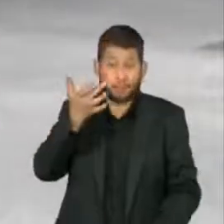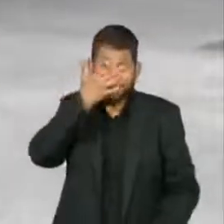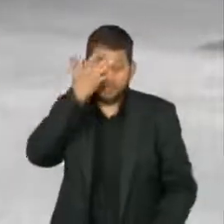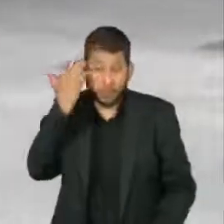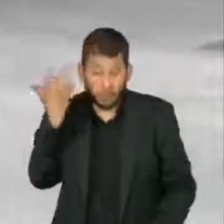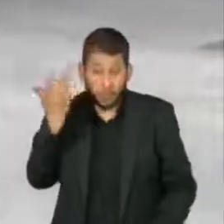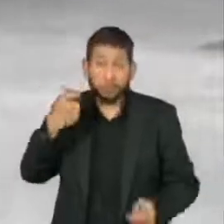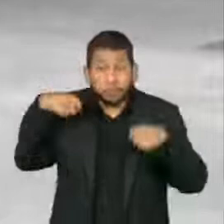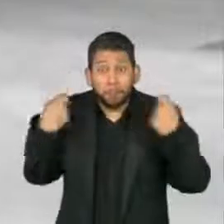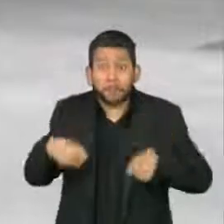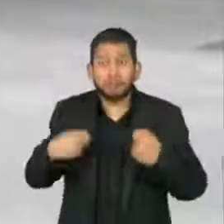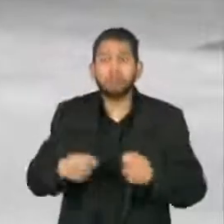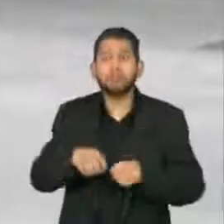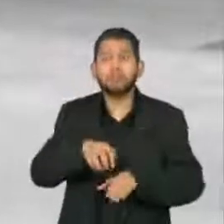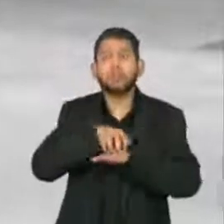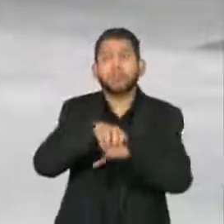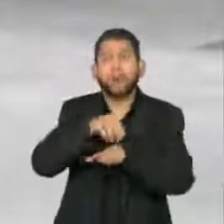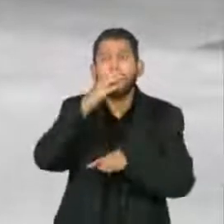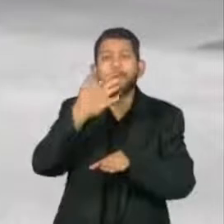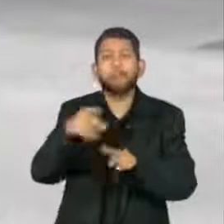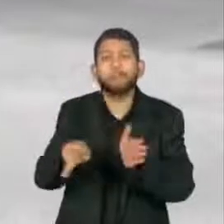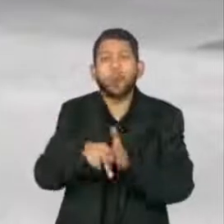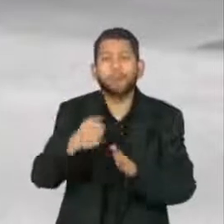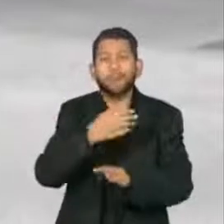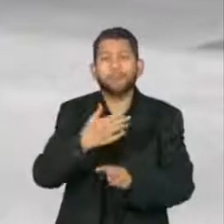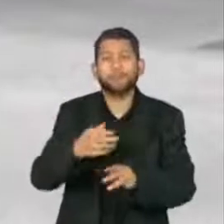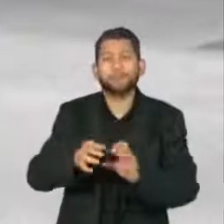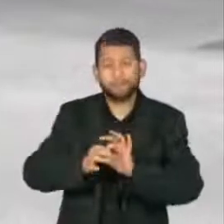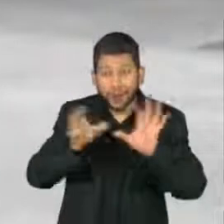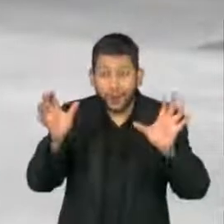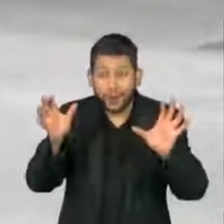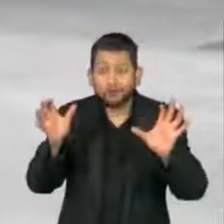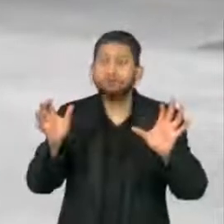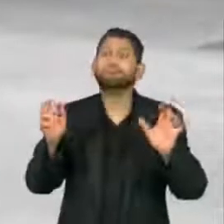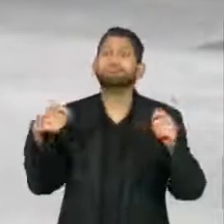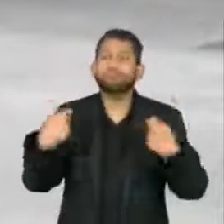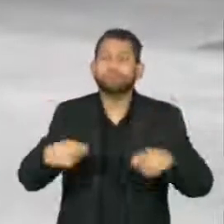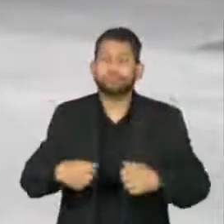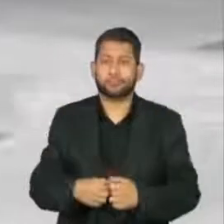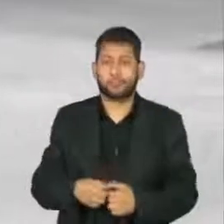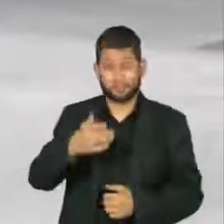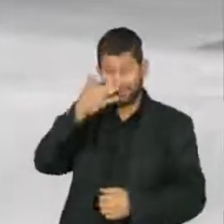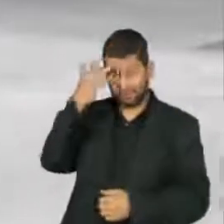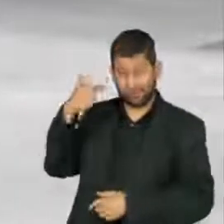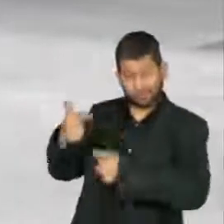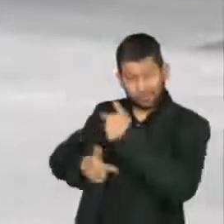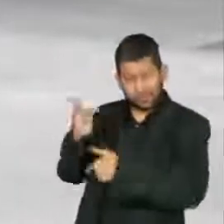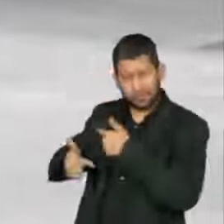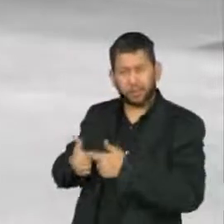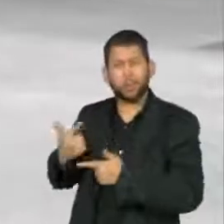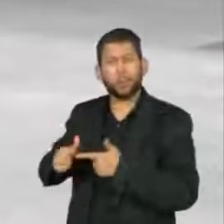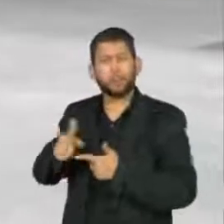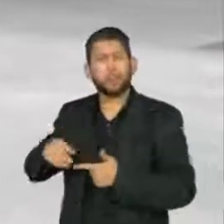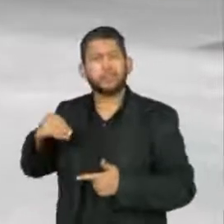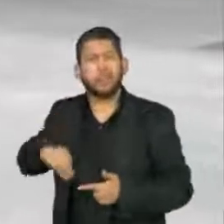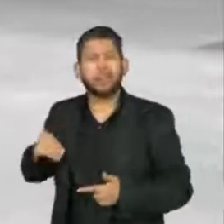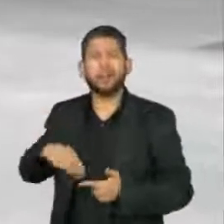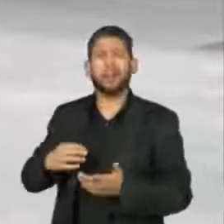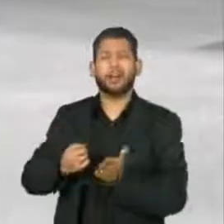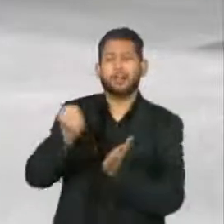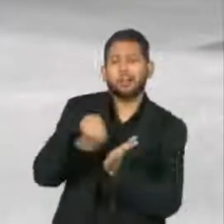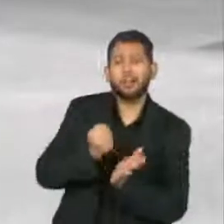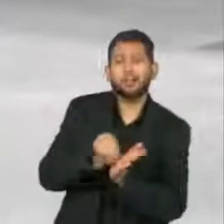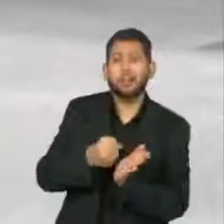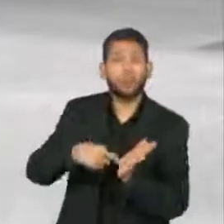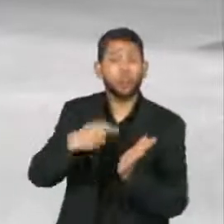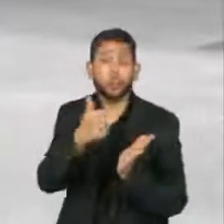para escolher. Além disso, cada vez mais trabalhadores atingidos pela crise econômica não têm mais registro em